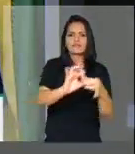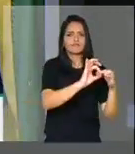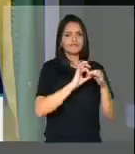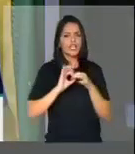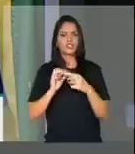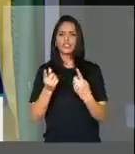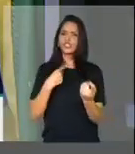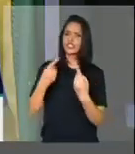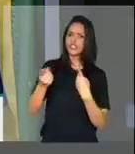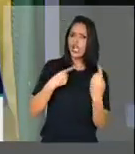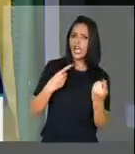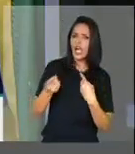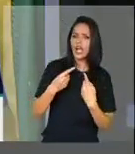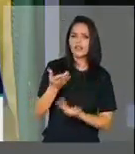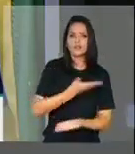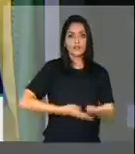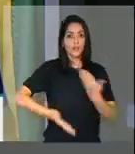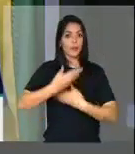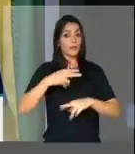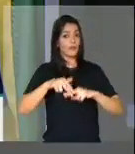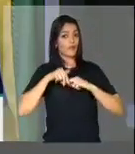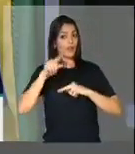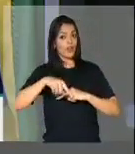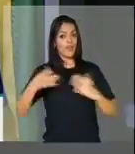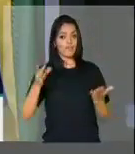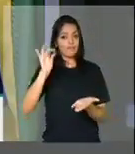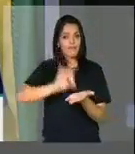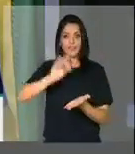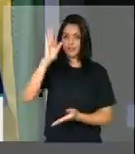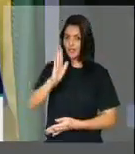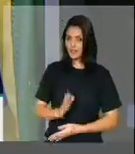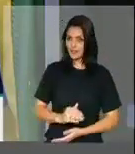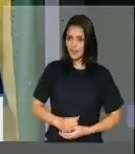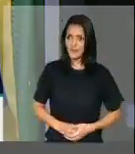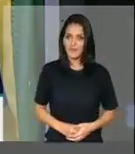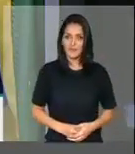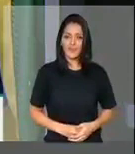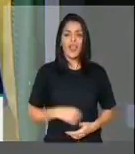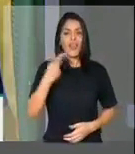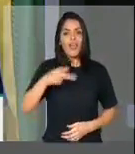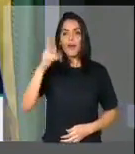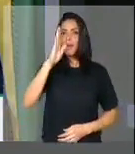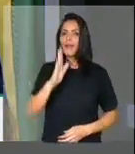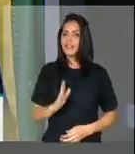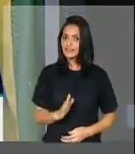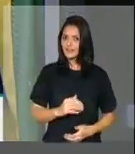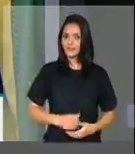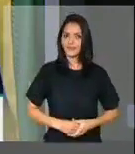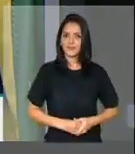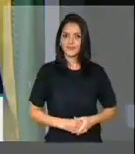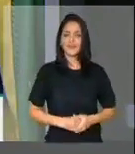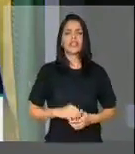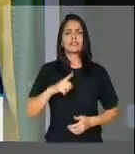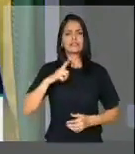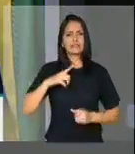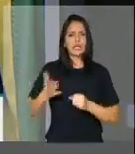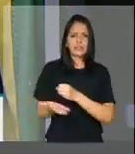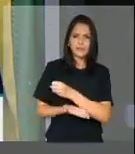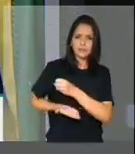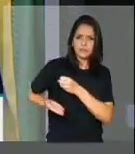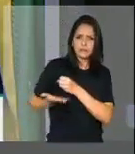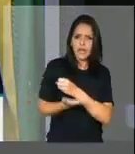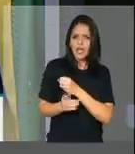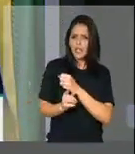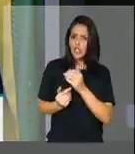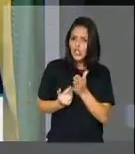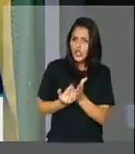com todos, pois esse é o verdadeiro Brasil. Esse é o Brasil que, com raízes na